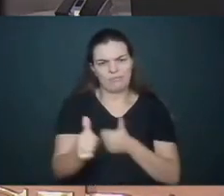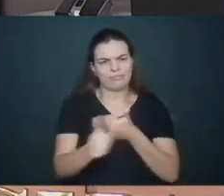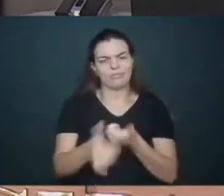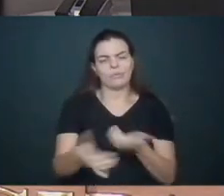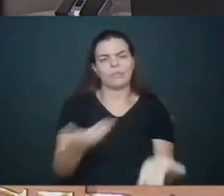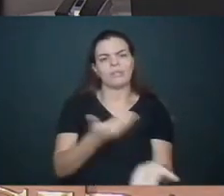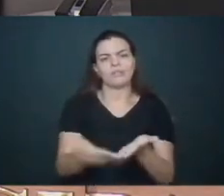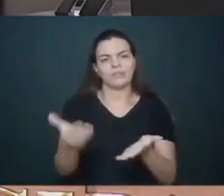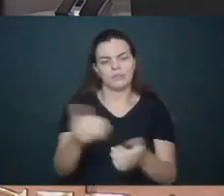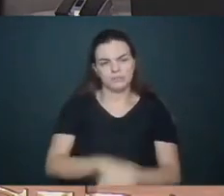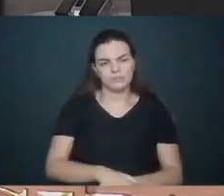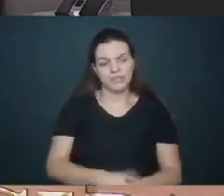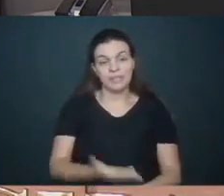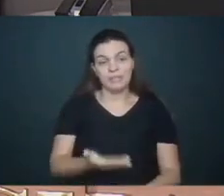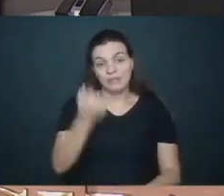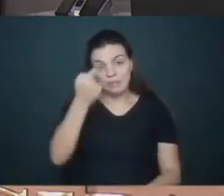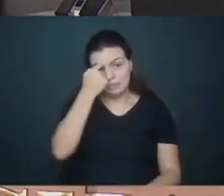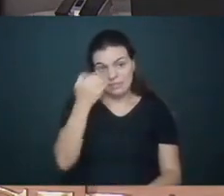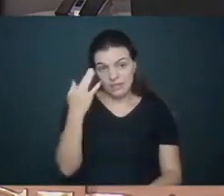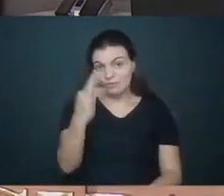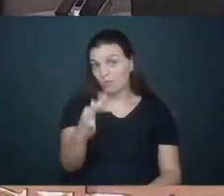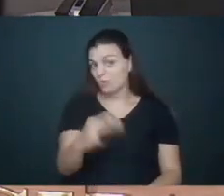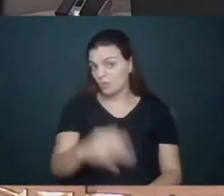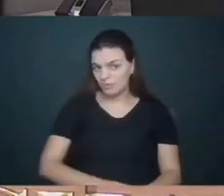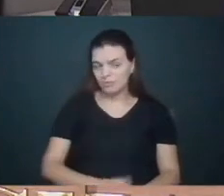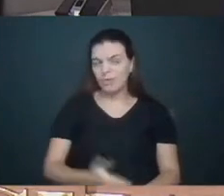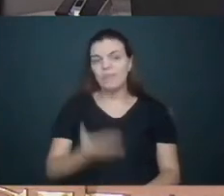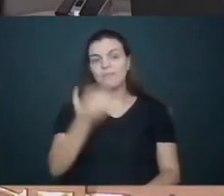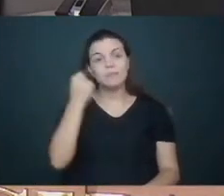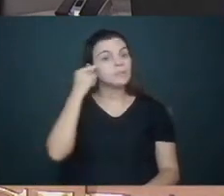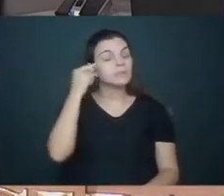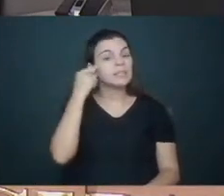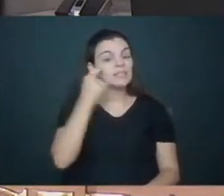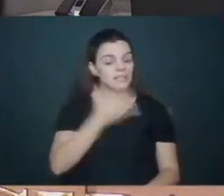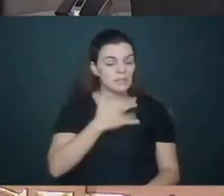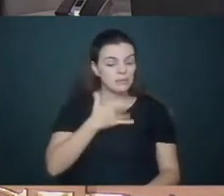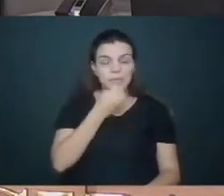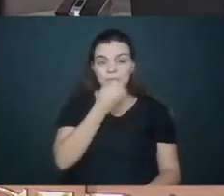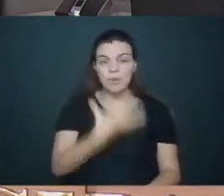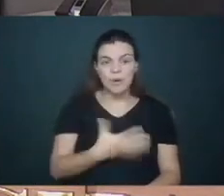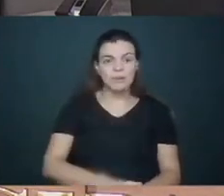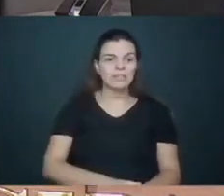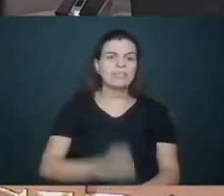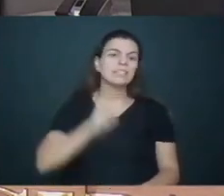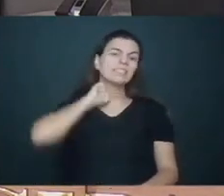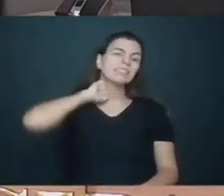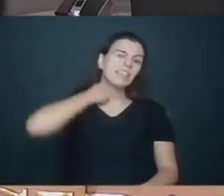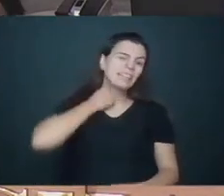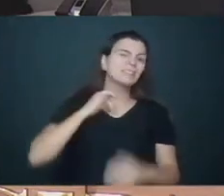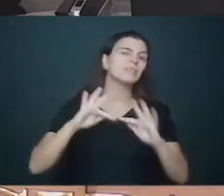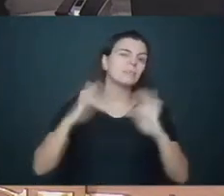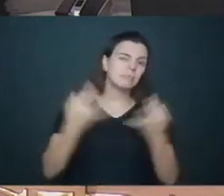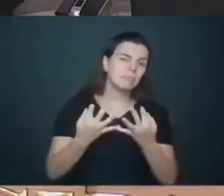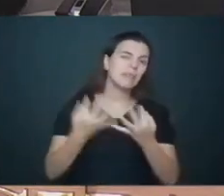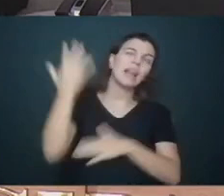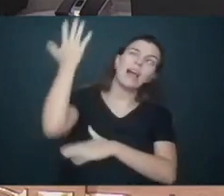vamos ao futuro, vamos ao bem-estar, vamos tirar o estresse dessas famílias que moram embaixo de um